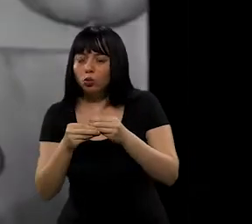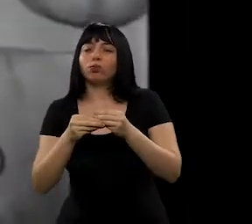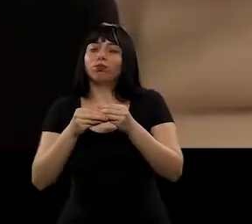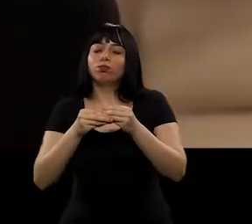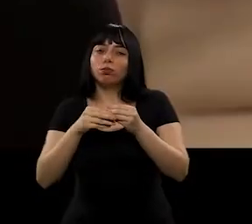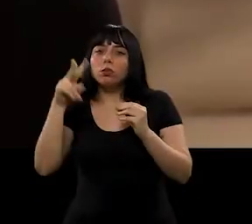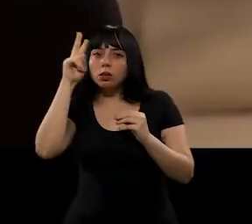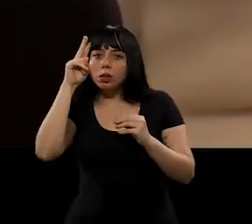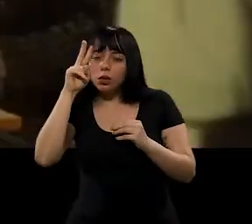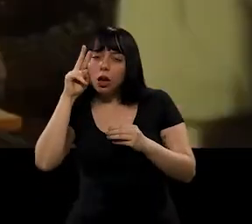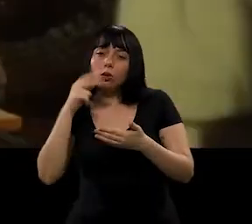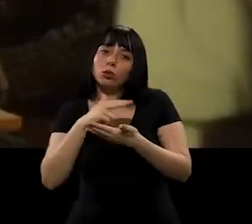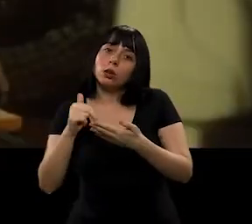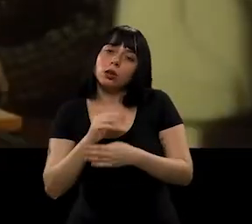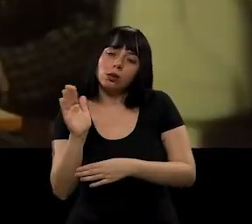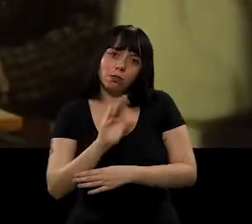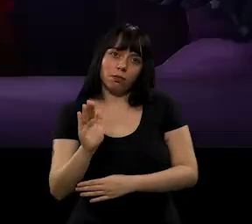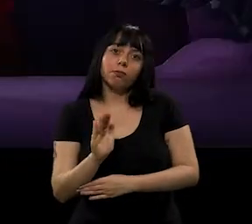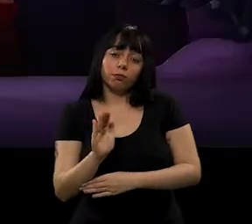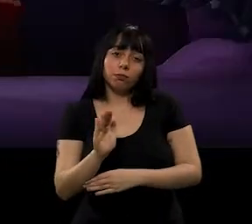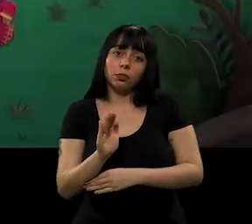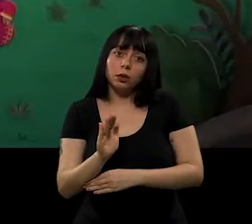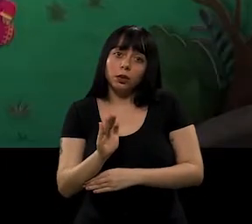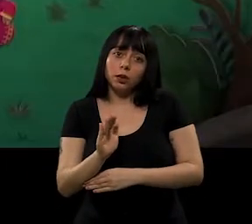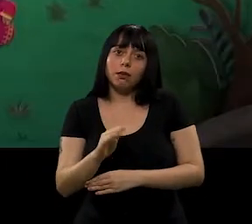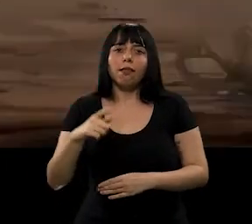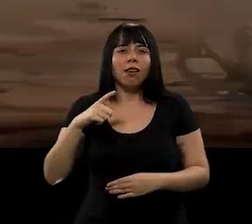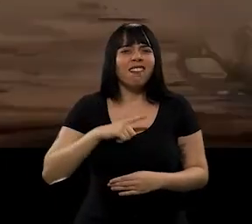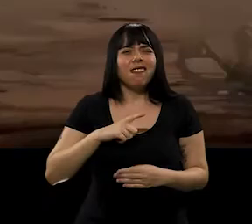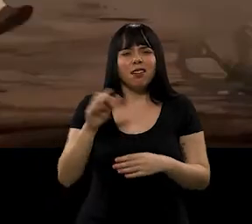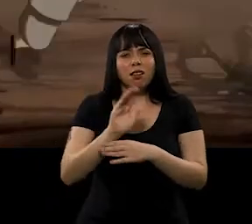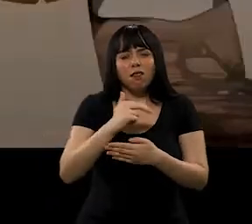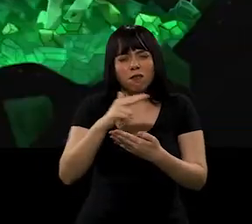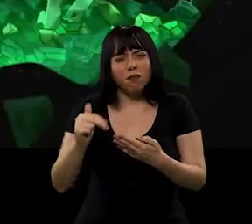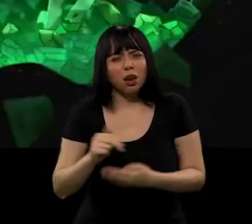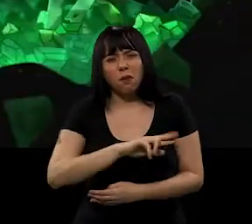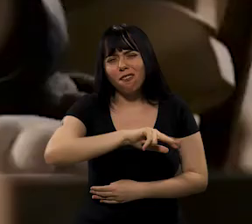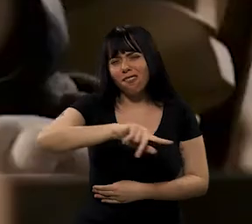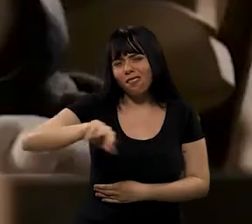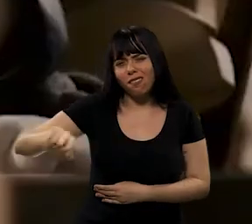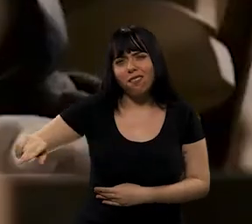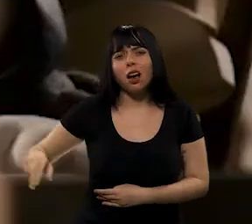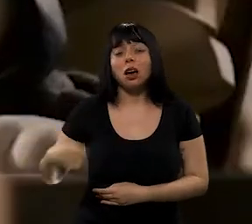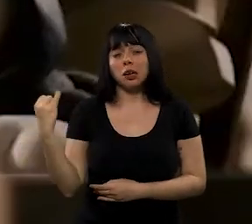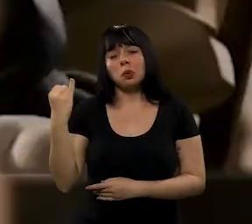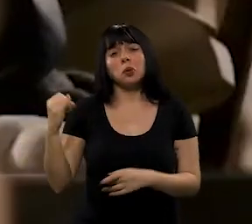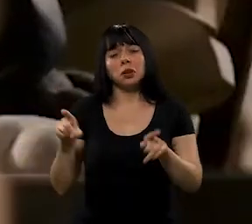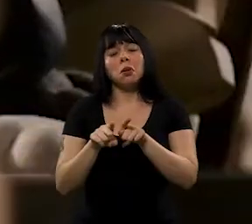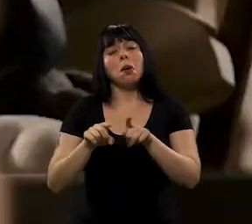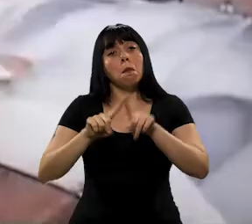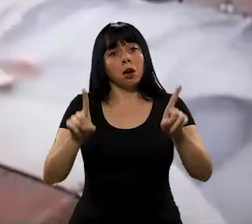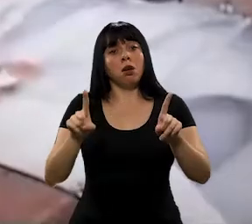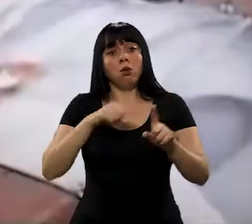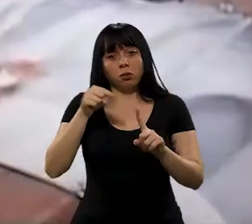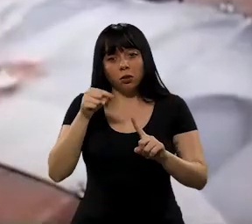mundo. Obviamente que muita coisa ficou de fora, sobretudo produções instigantes do mercado independente, mas o objetivo aqui era traçar uma